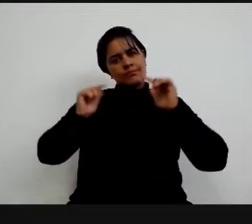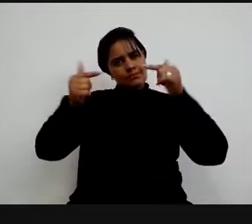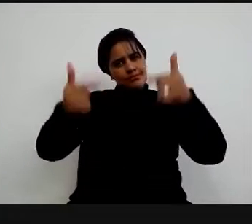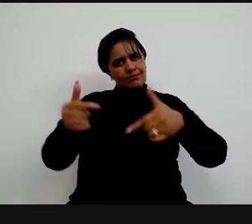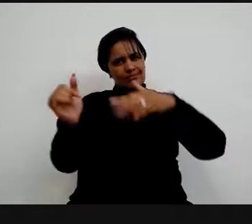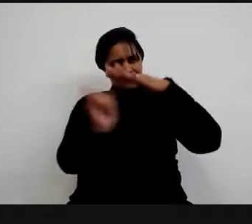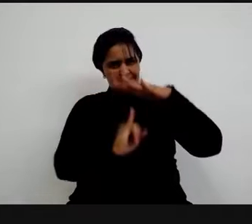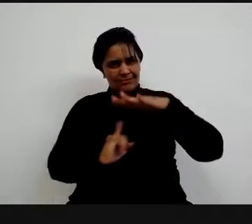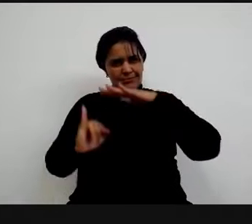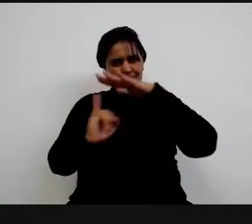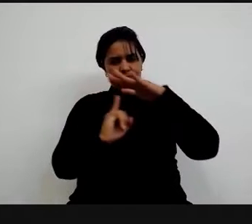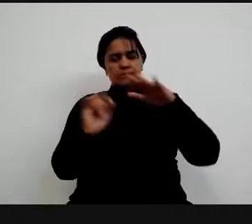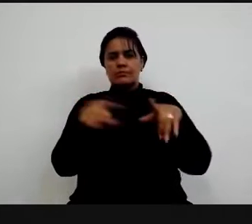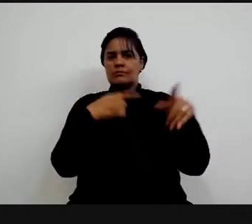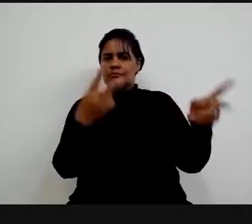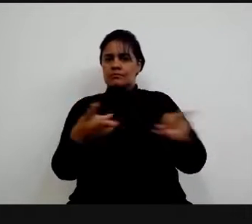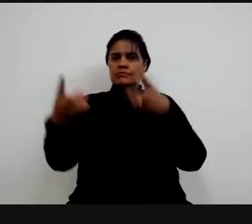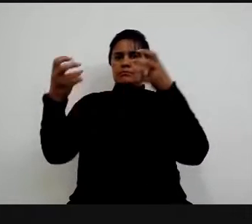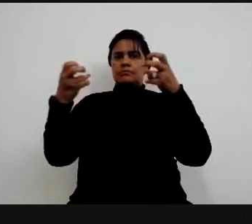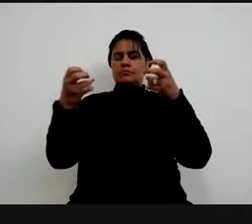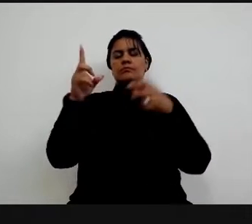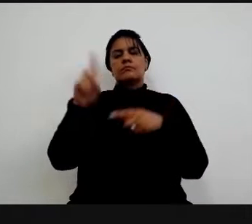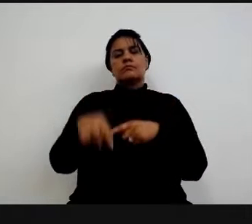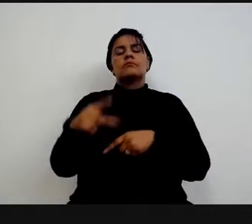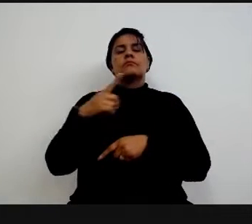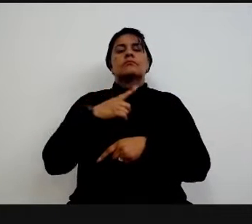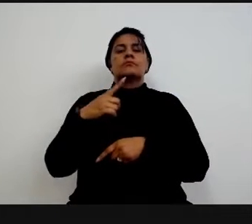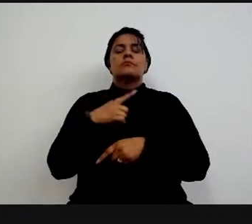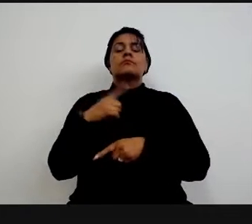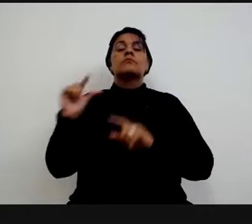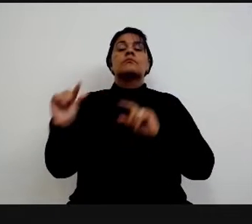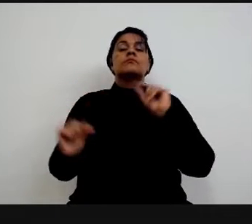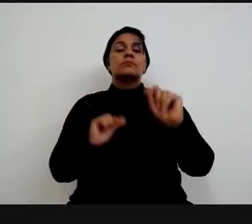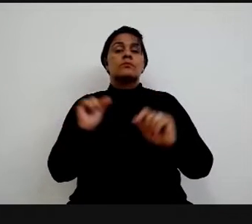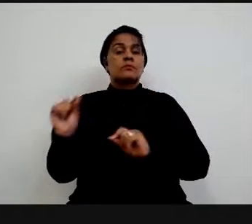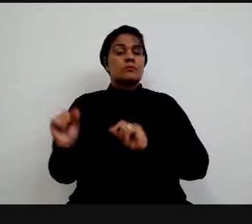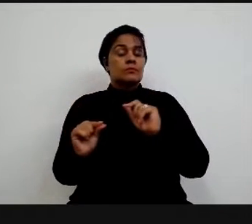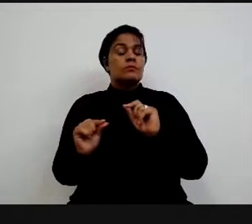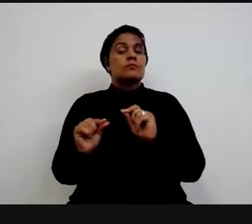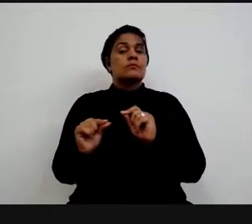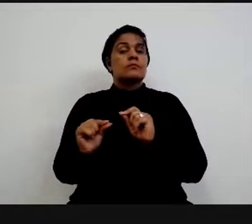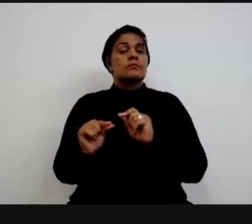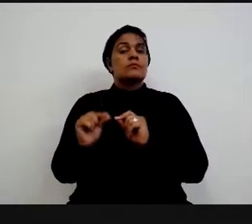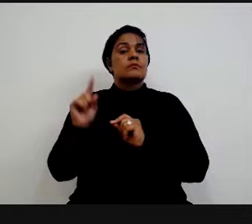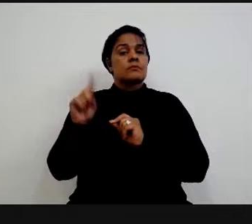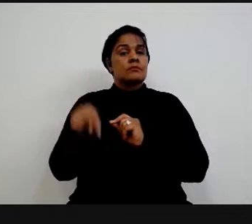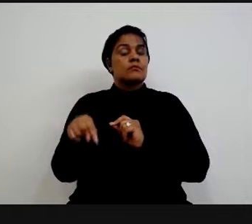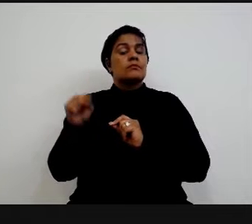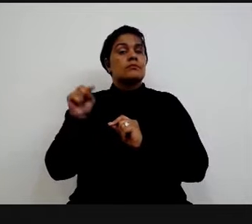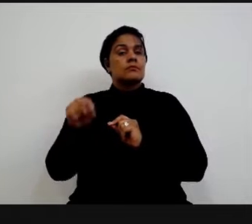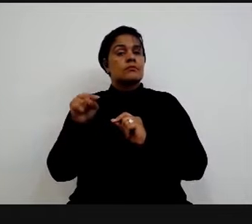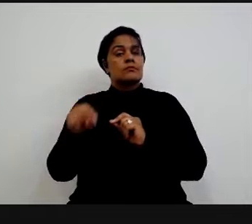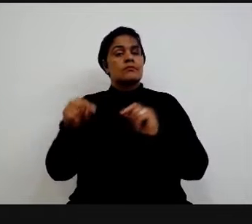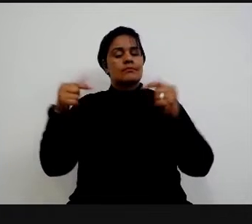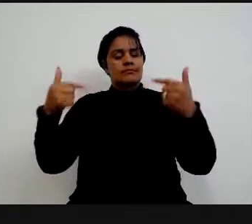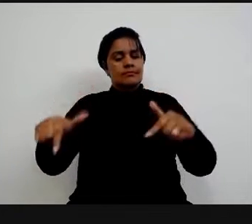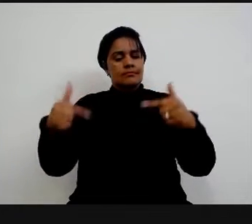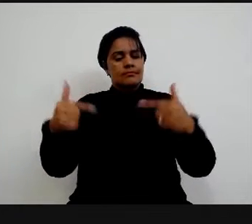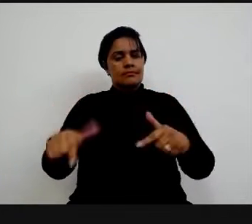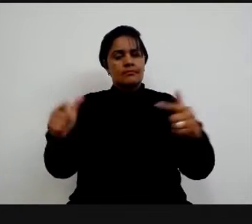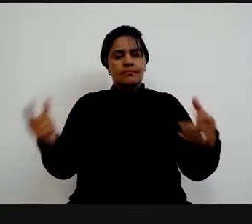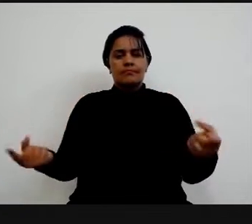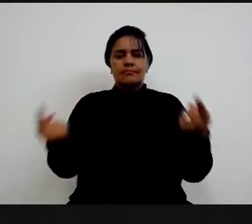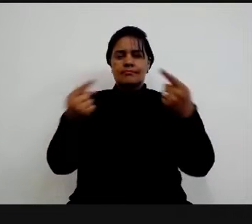institucionais, se percebeu, e avanços institucionais e também sociais, né, se percebeu que esse trabalho também